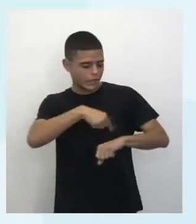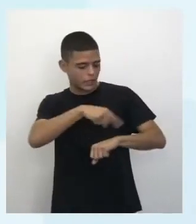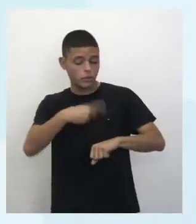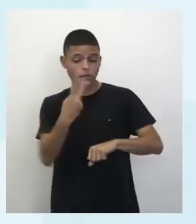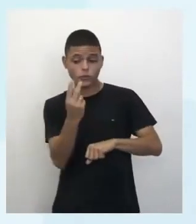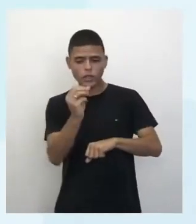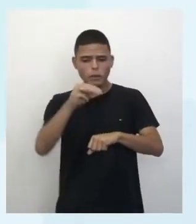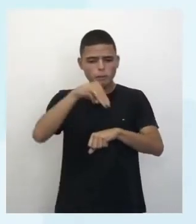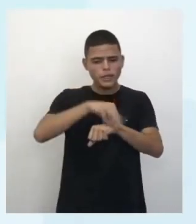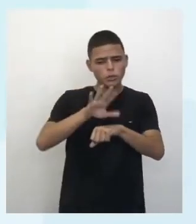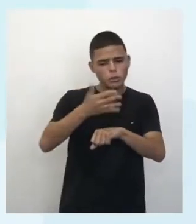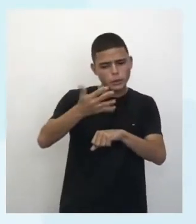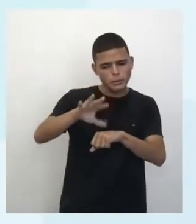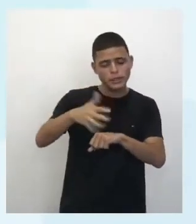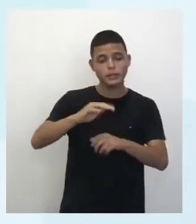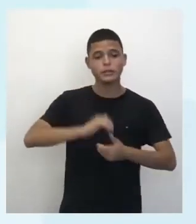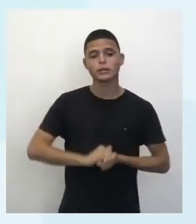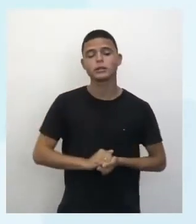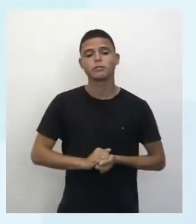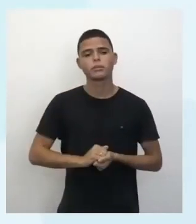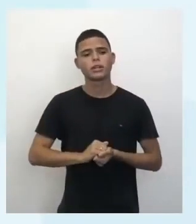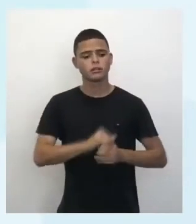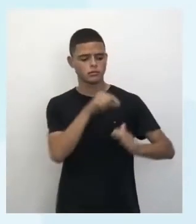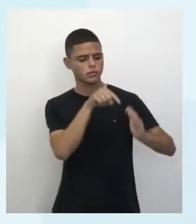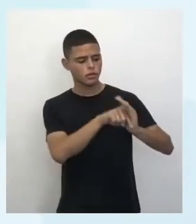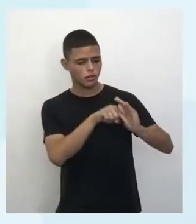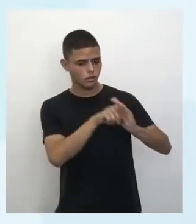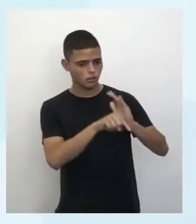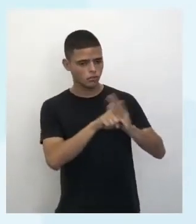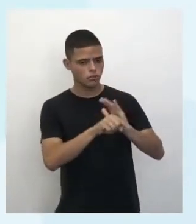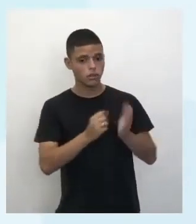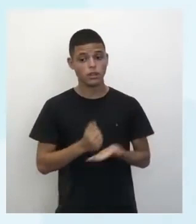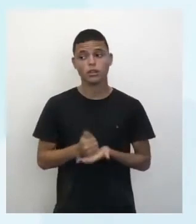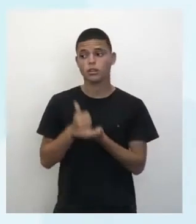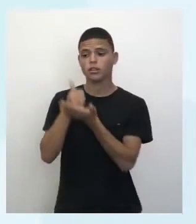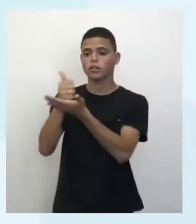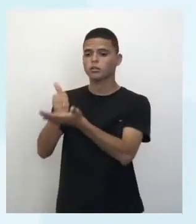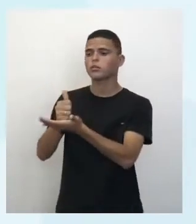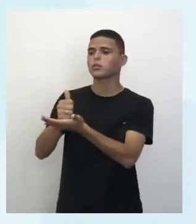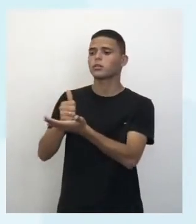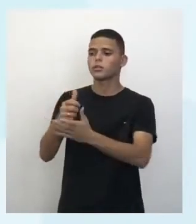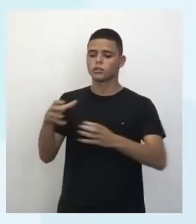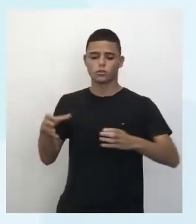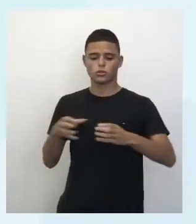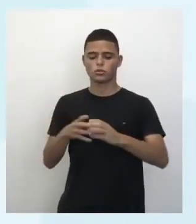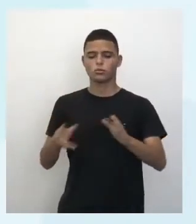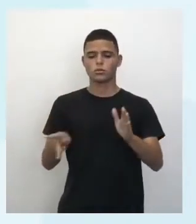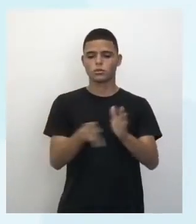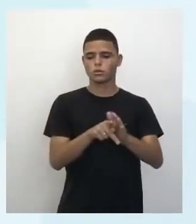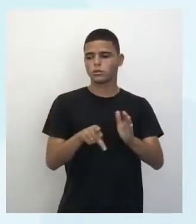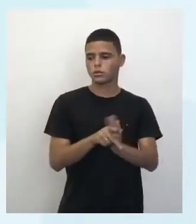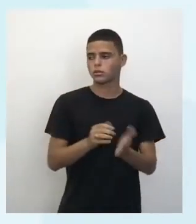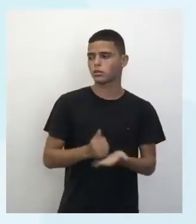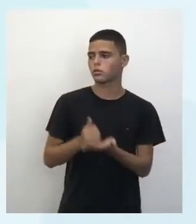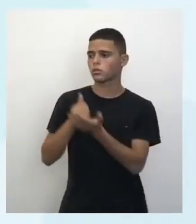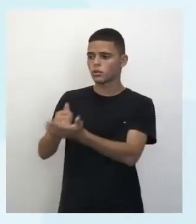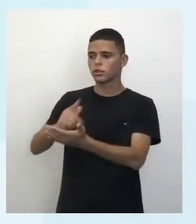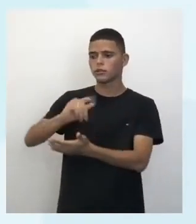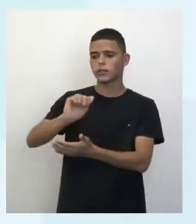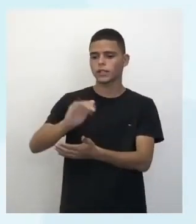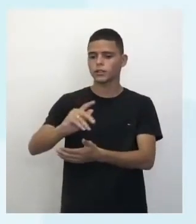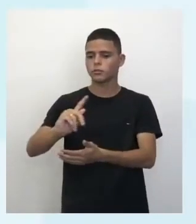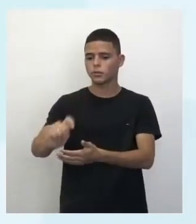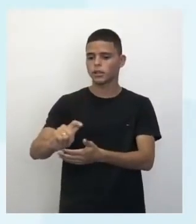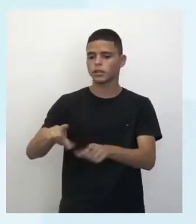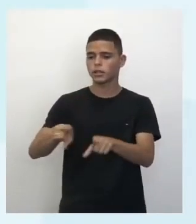20 minutos. A pesquisa é apoiada pela Fundação de Amparo à Pesquisa do Estado de São Paulo, FAPESP, e